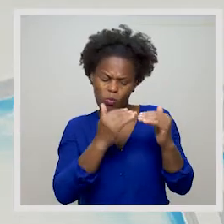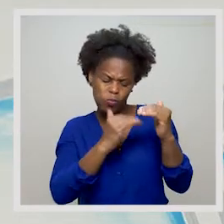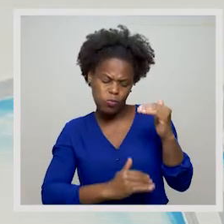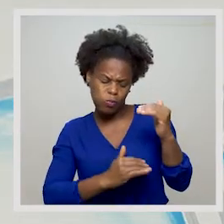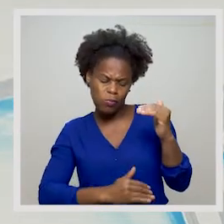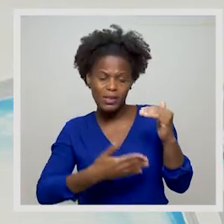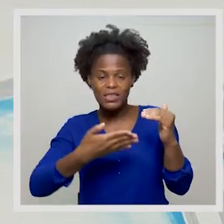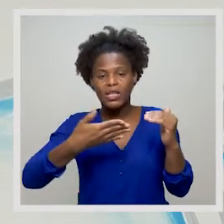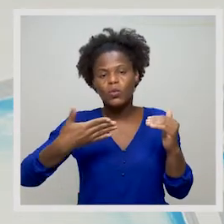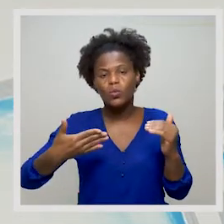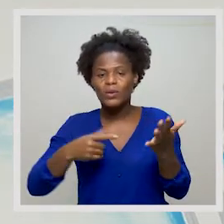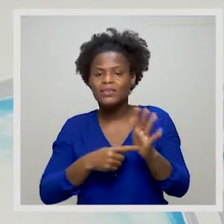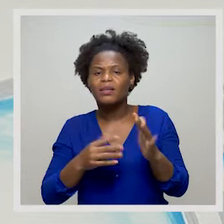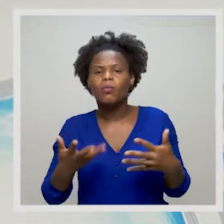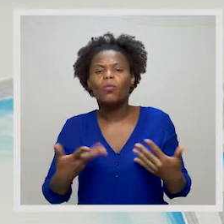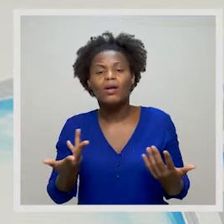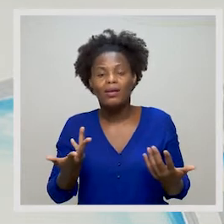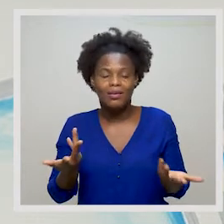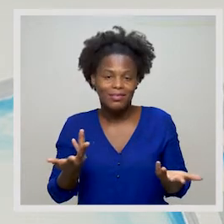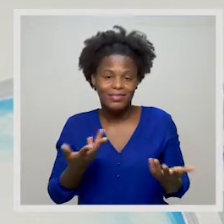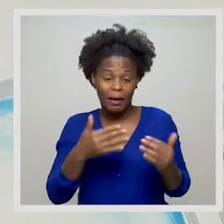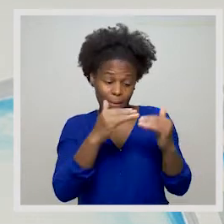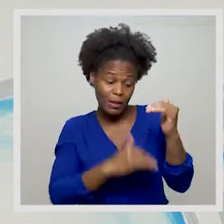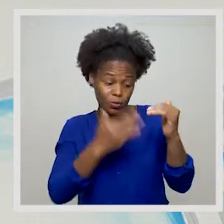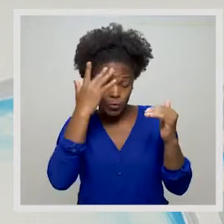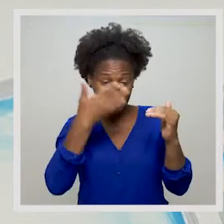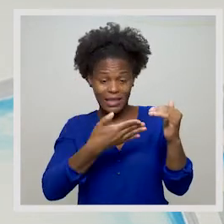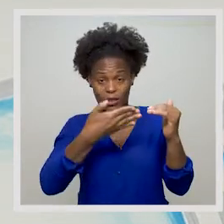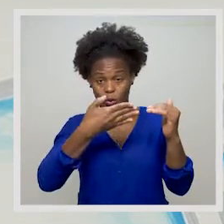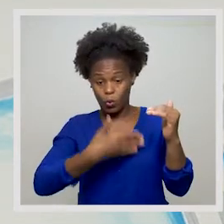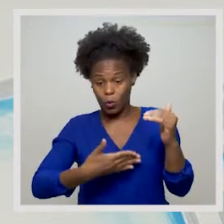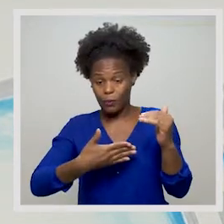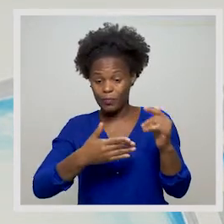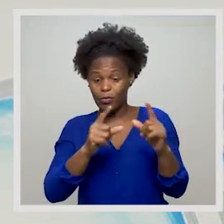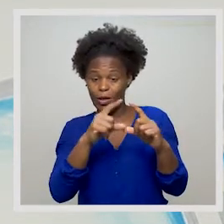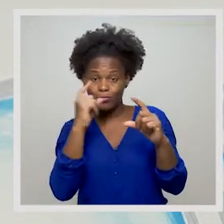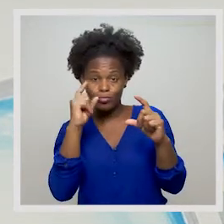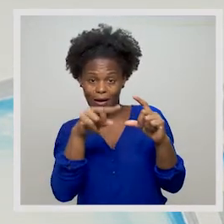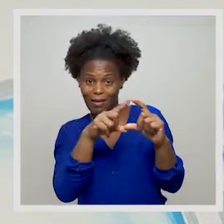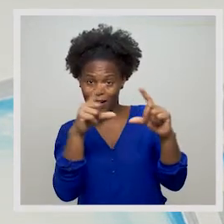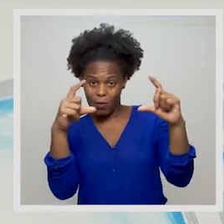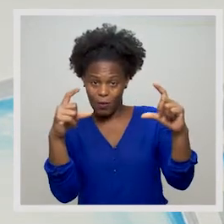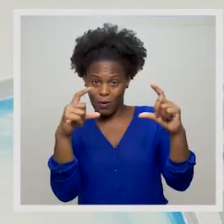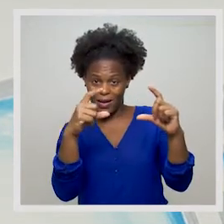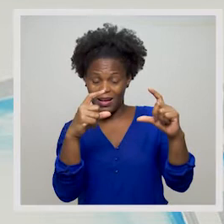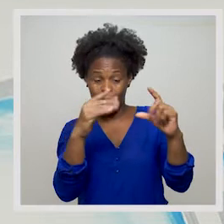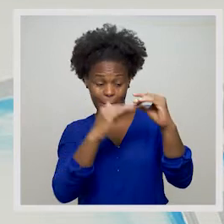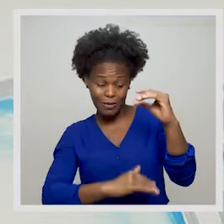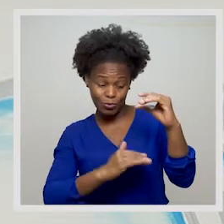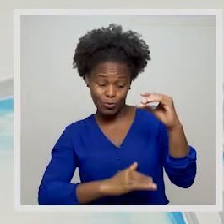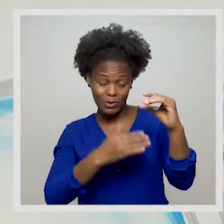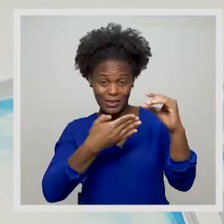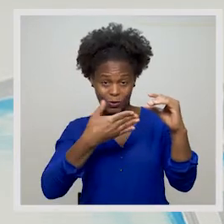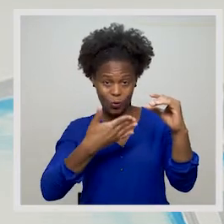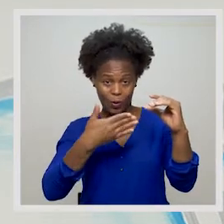peso abaixo de 71, por exemplo? Então, abaixo de 71, estou a partir desta classe, não é?